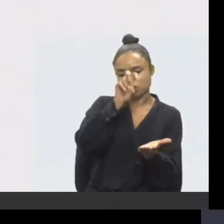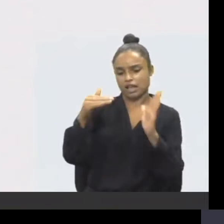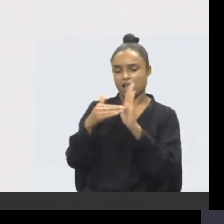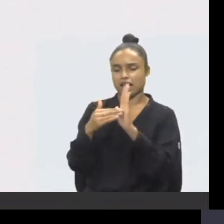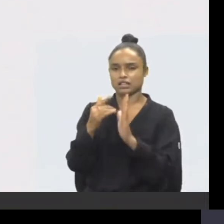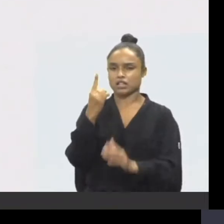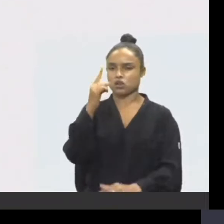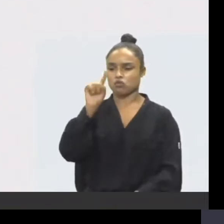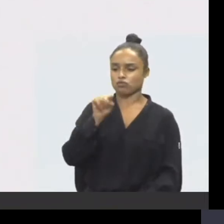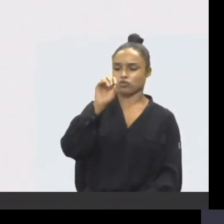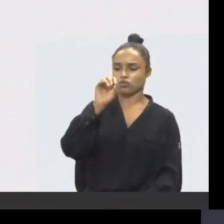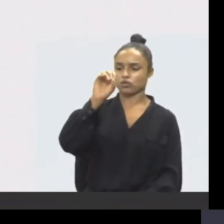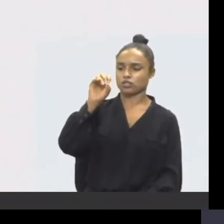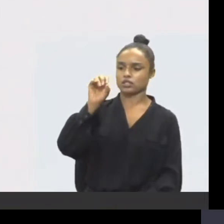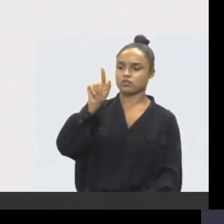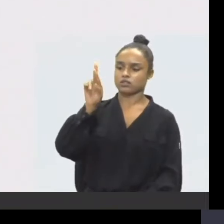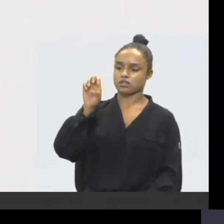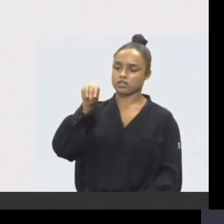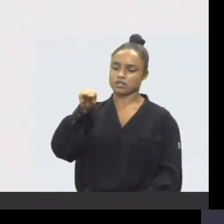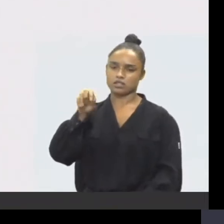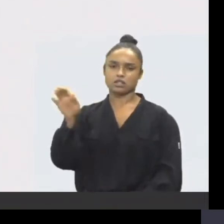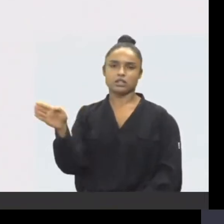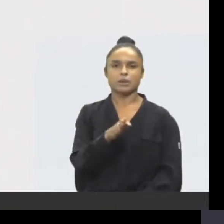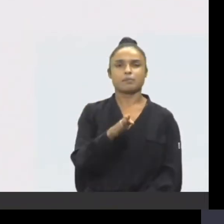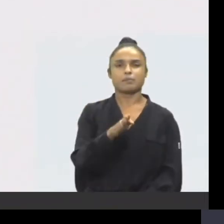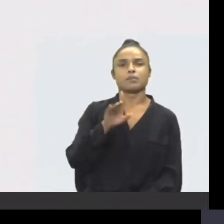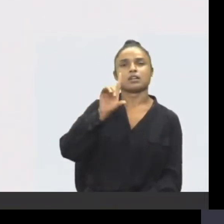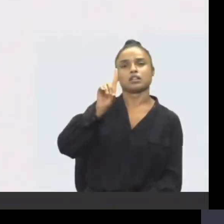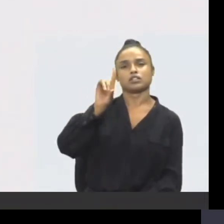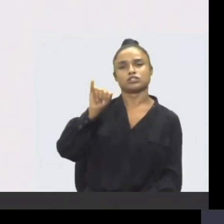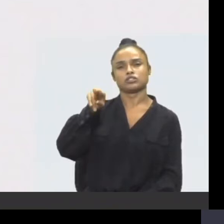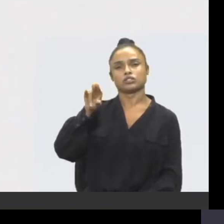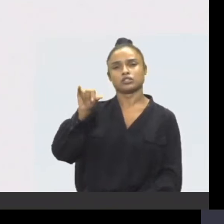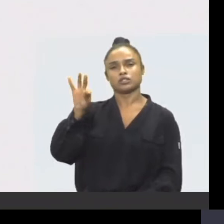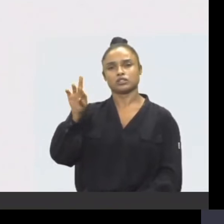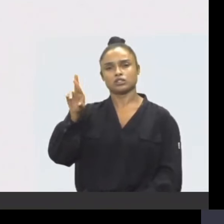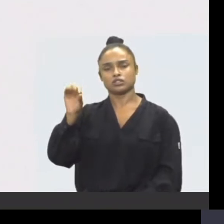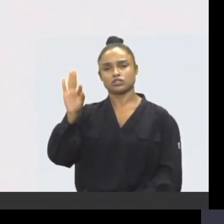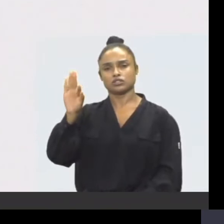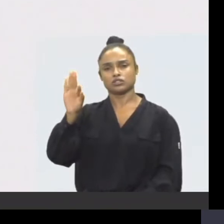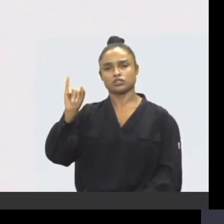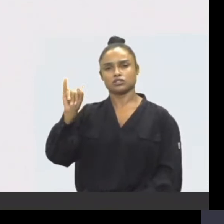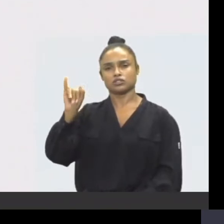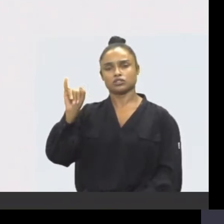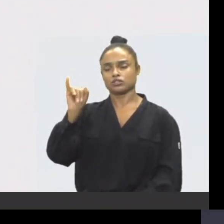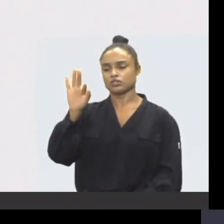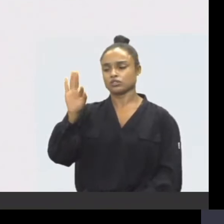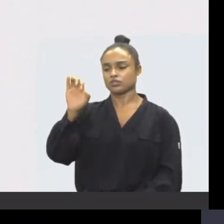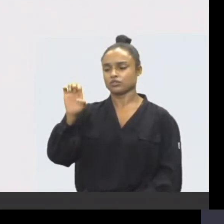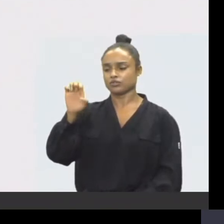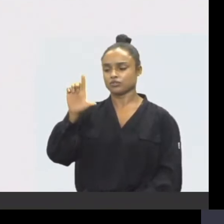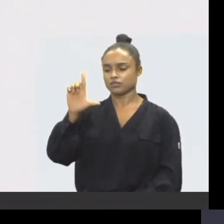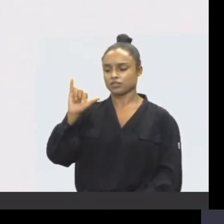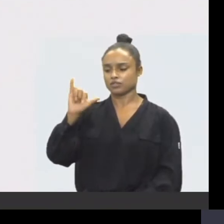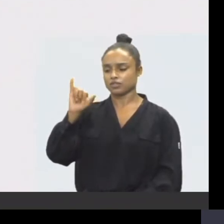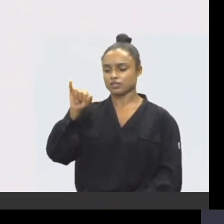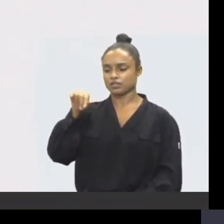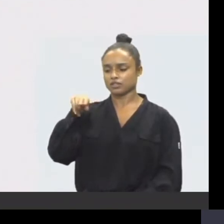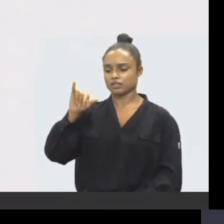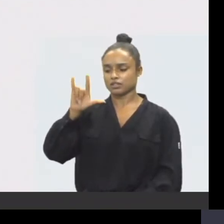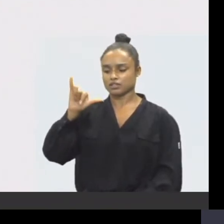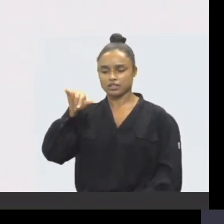grama de 2,4 de nitrofenilhidrazina em um becker. Cuidado ao pesar a solução. Ele